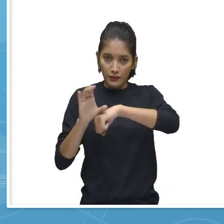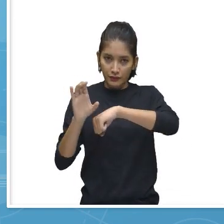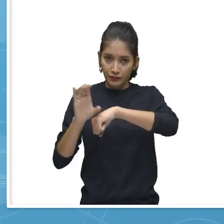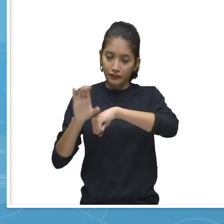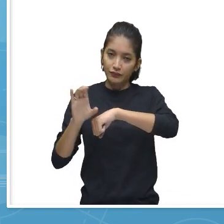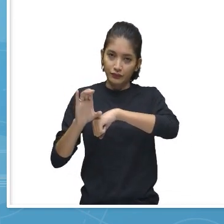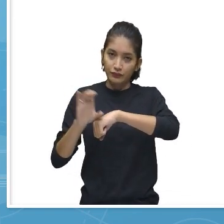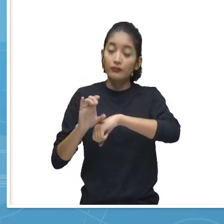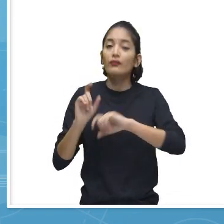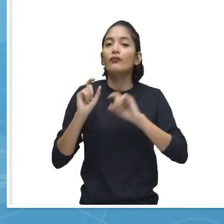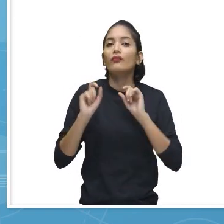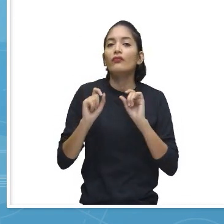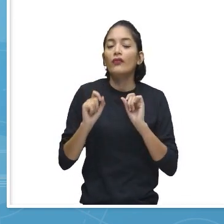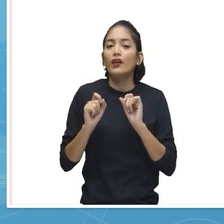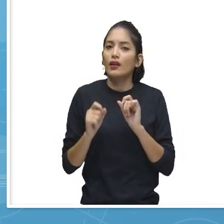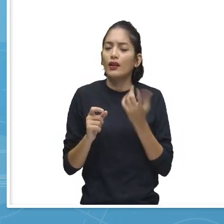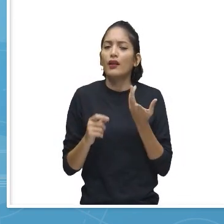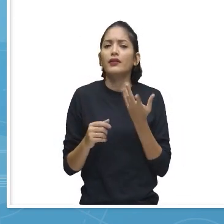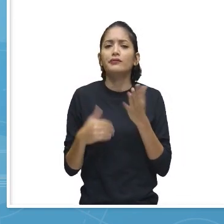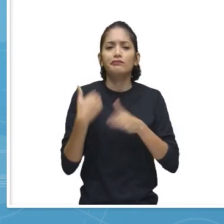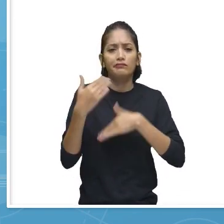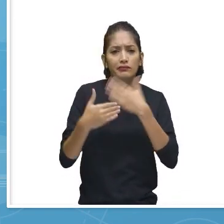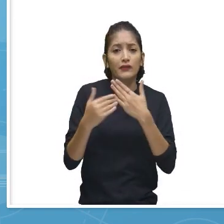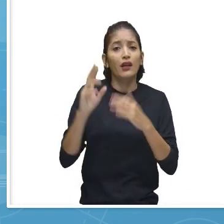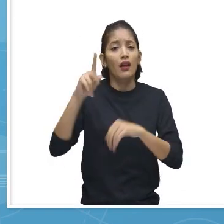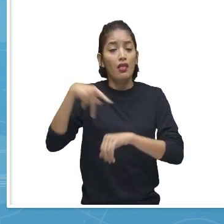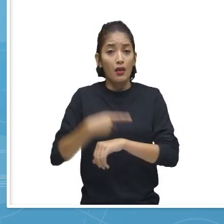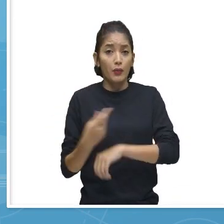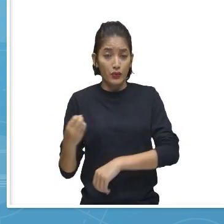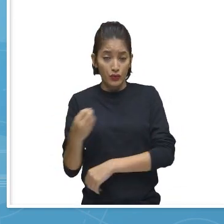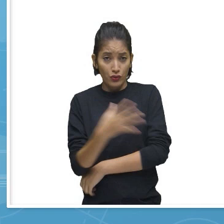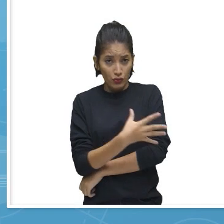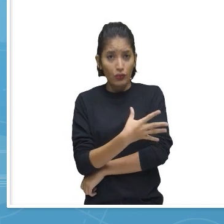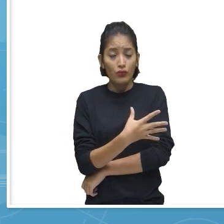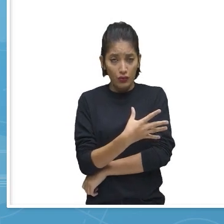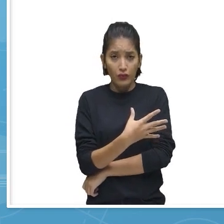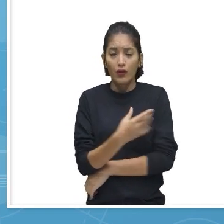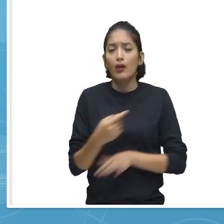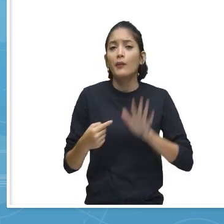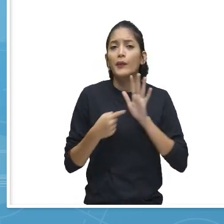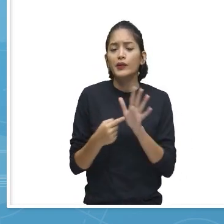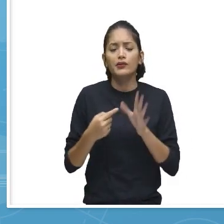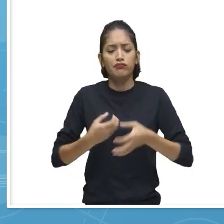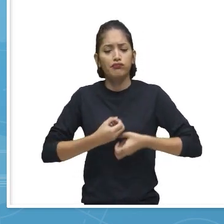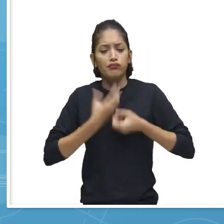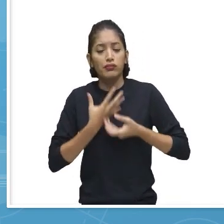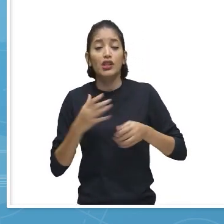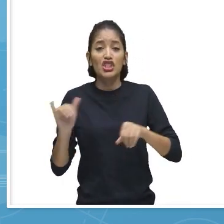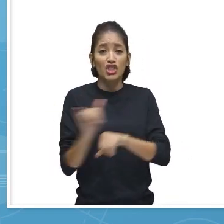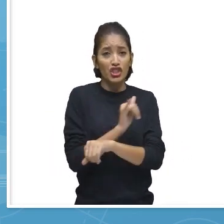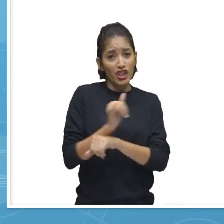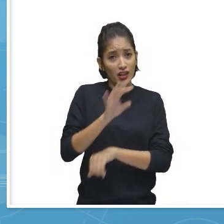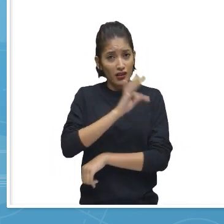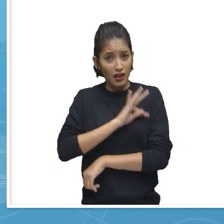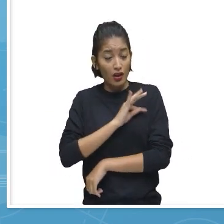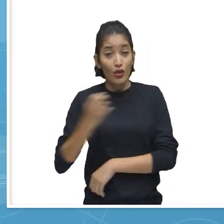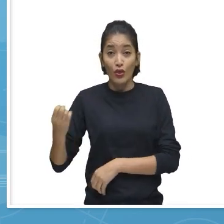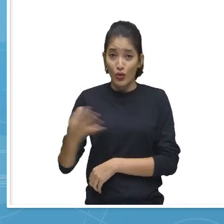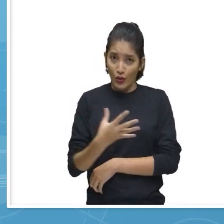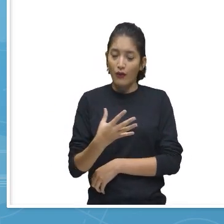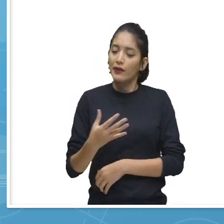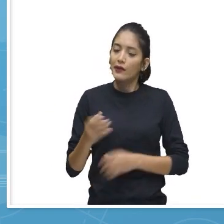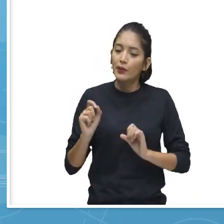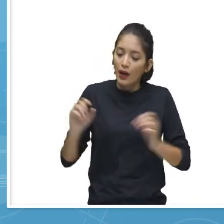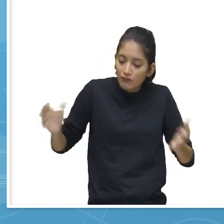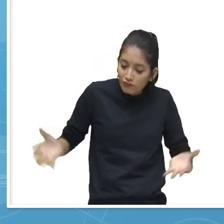tendência artística que se construiu a partir do pós-modernismo, apresentando expressões e técnicas artísticas inovadoras que incentivam